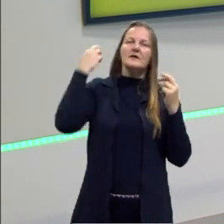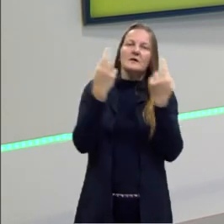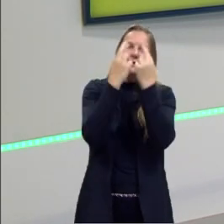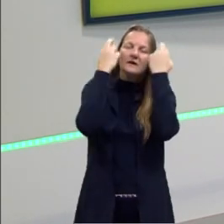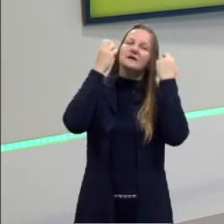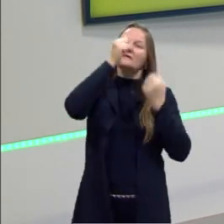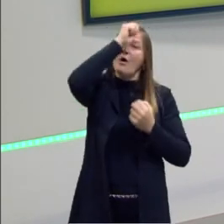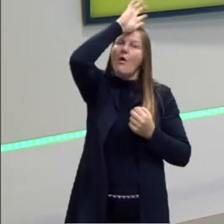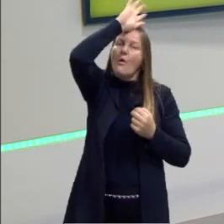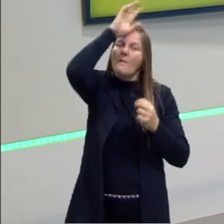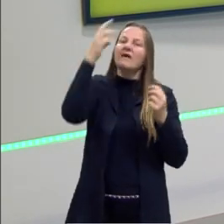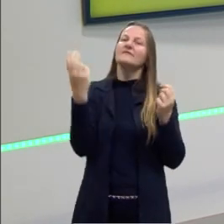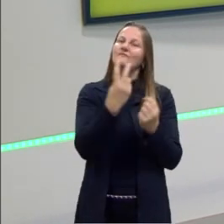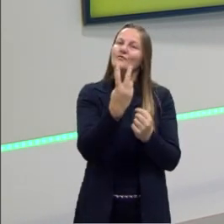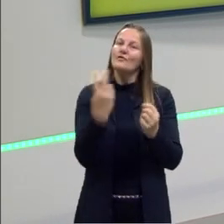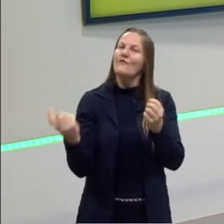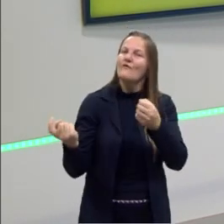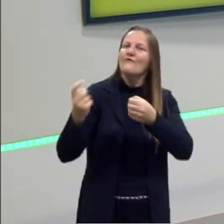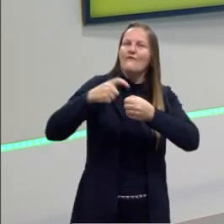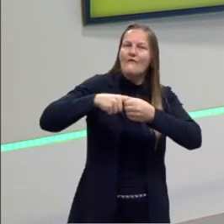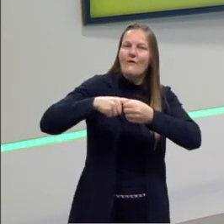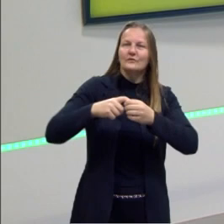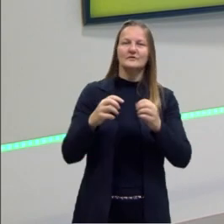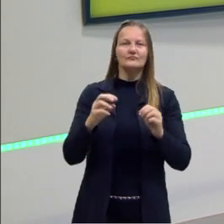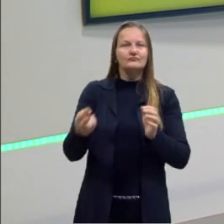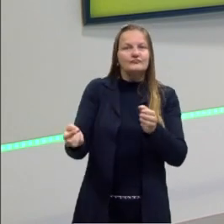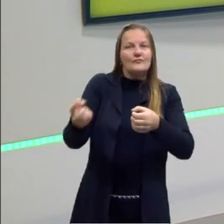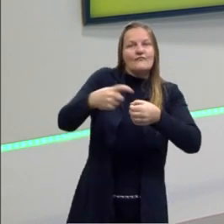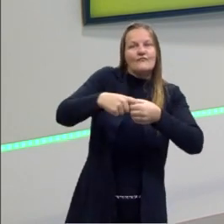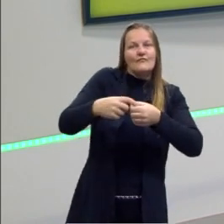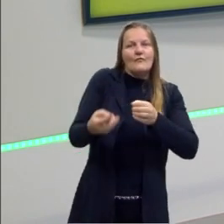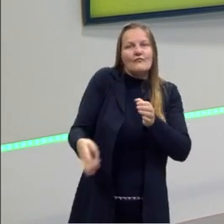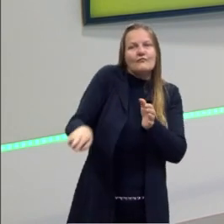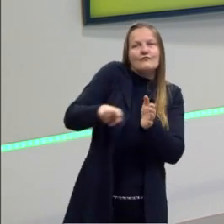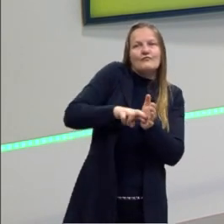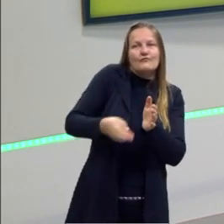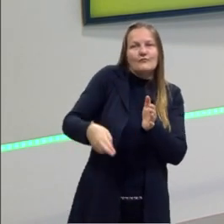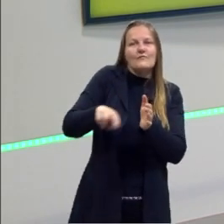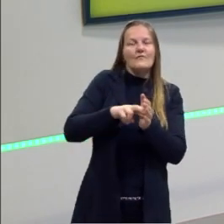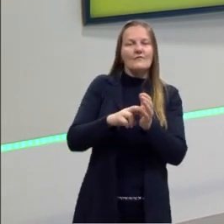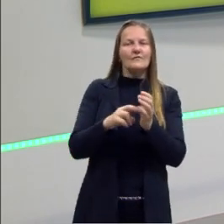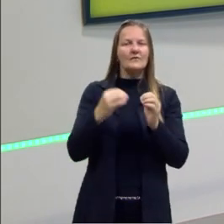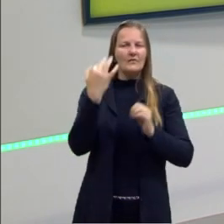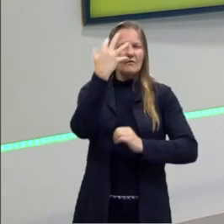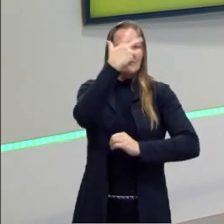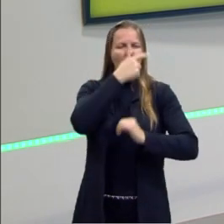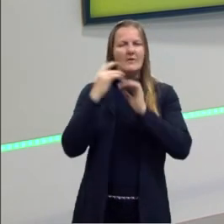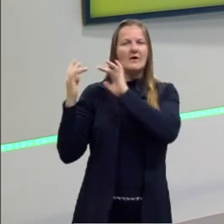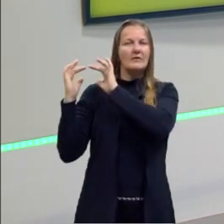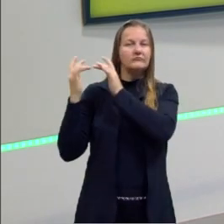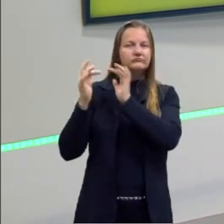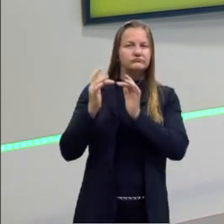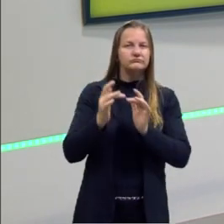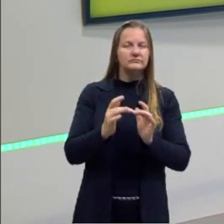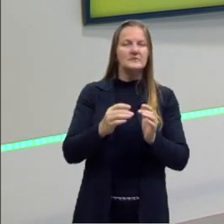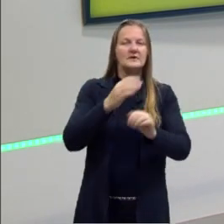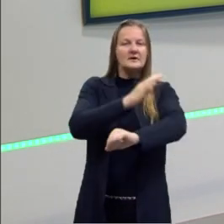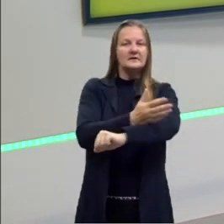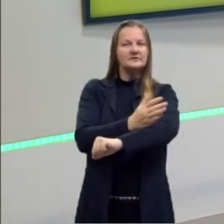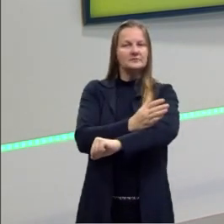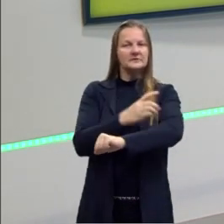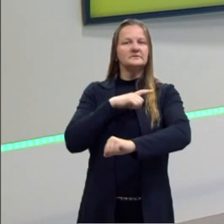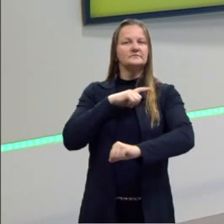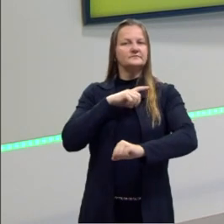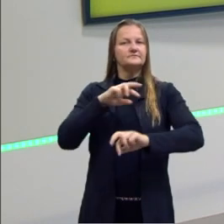visitamos ali em Roma ele passa a ser resgatado né lembramos que no finalzinho ali na Idade Média a